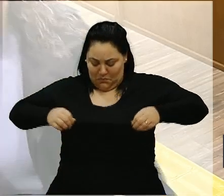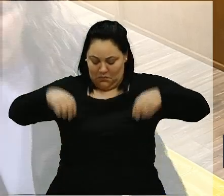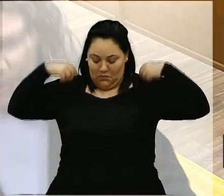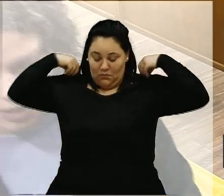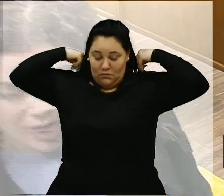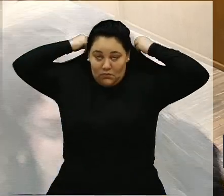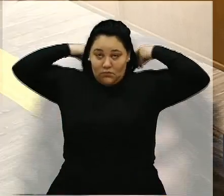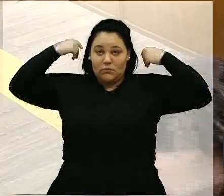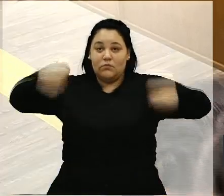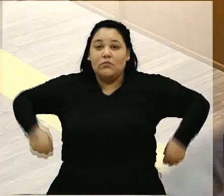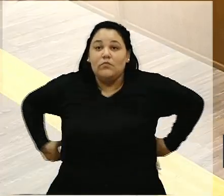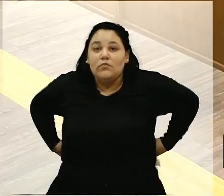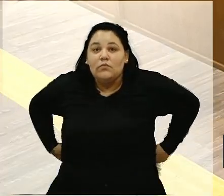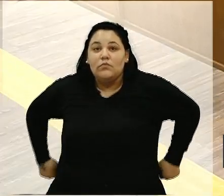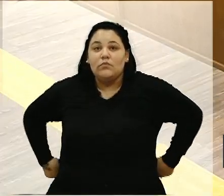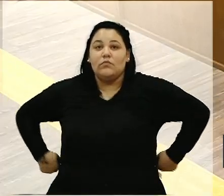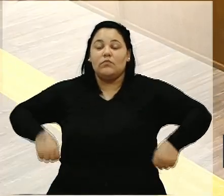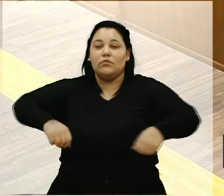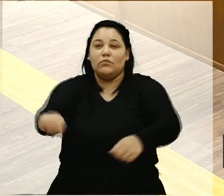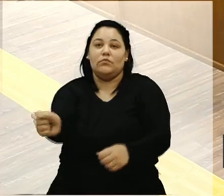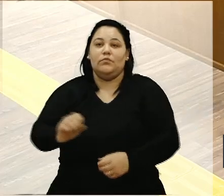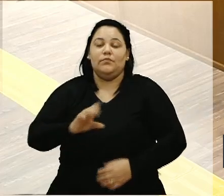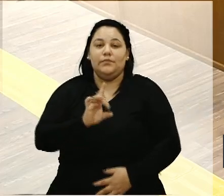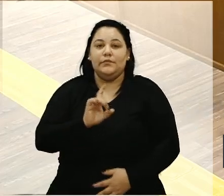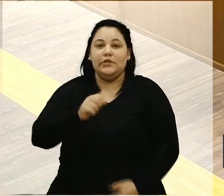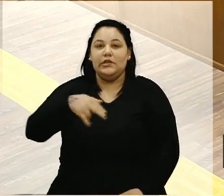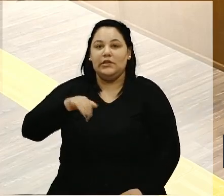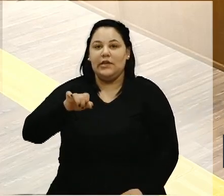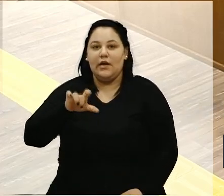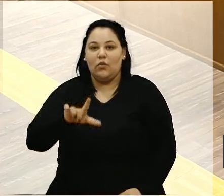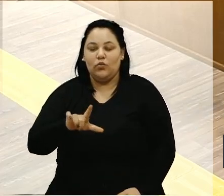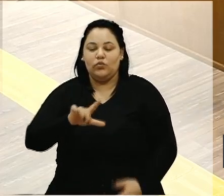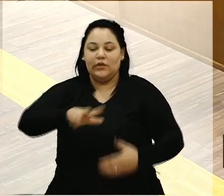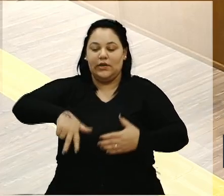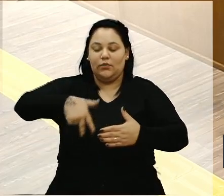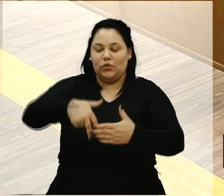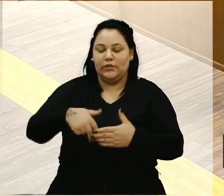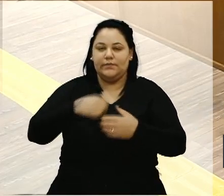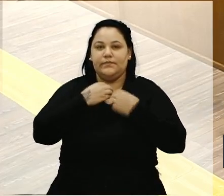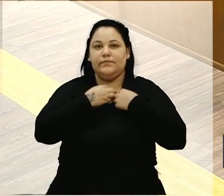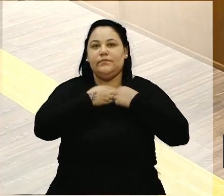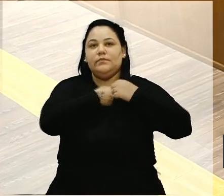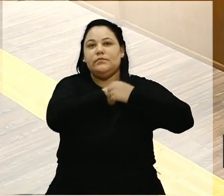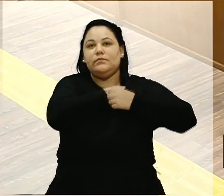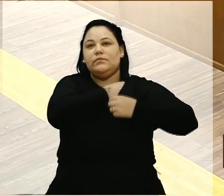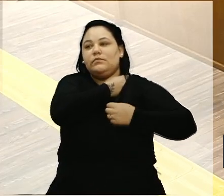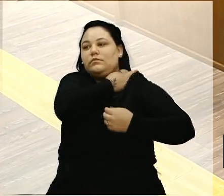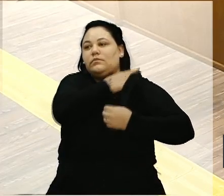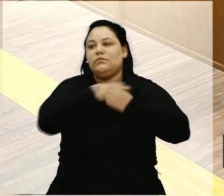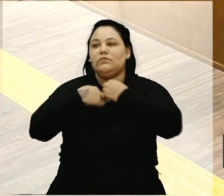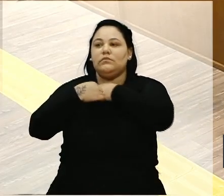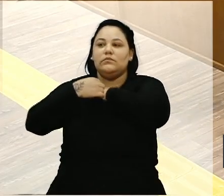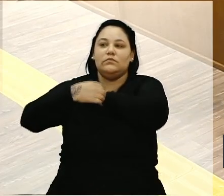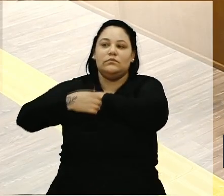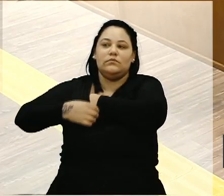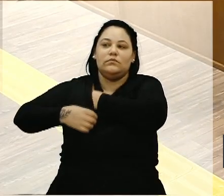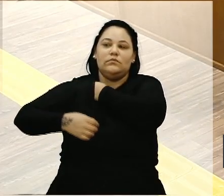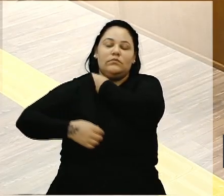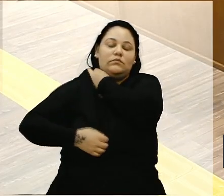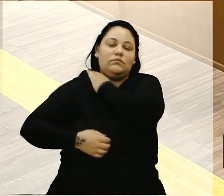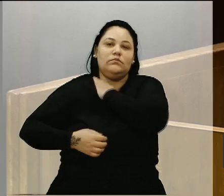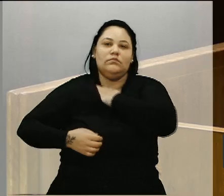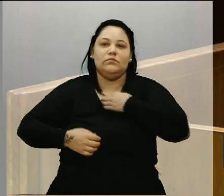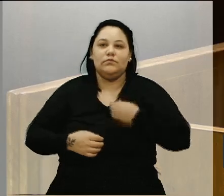Bancada do Republicanos, vereador Daniel Santos, na tribuna, em declaração de líder. Bom